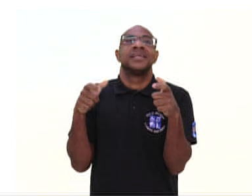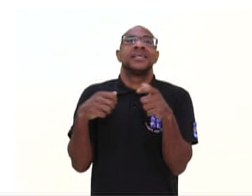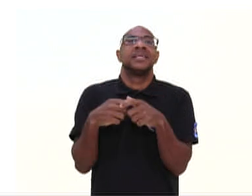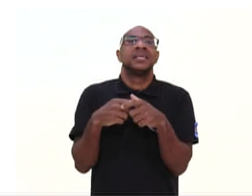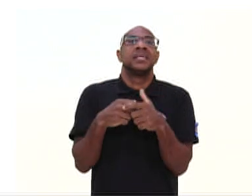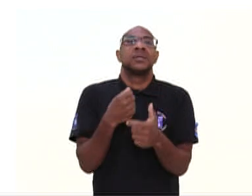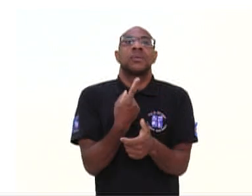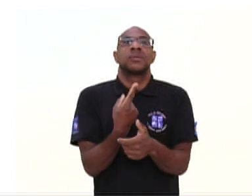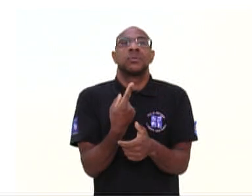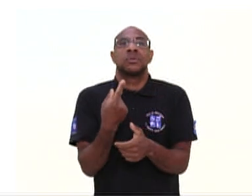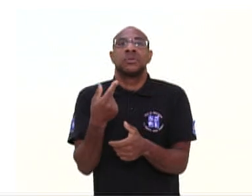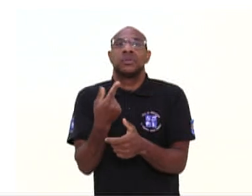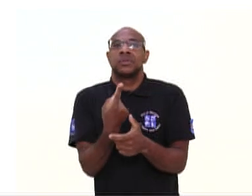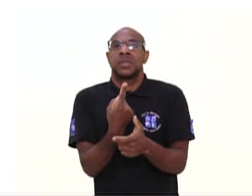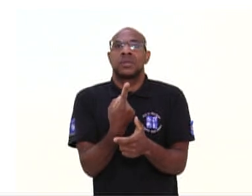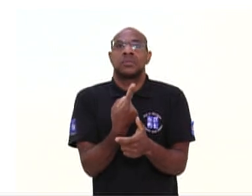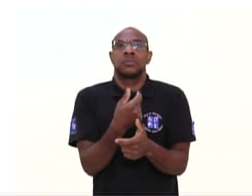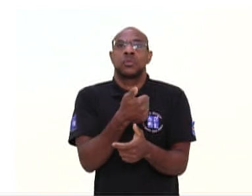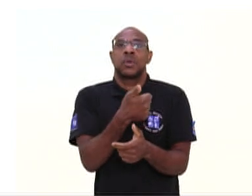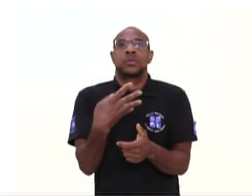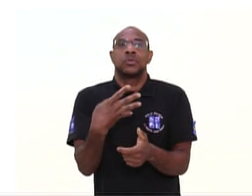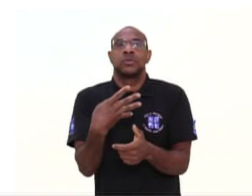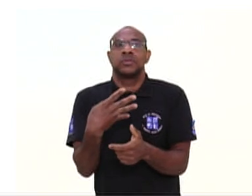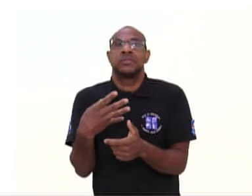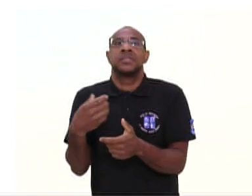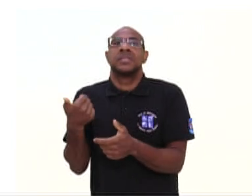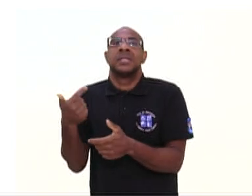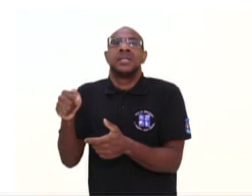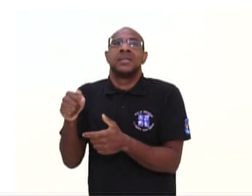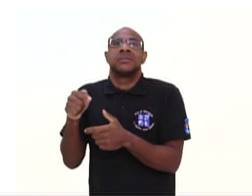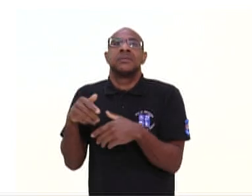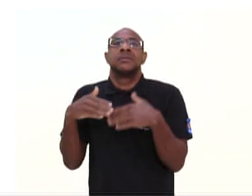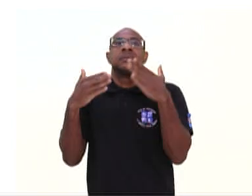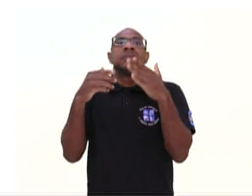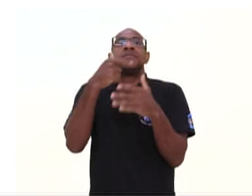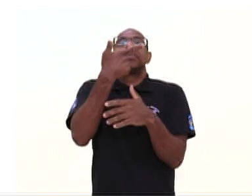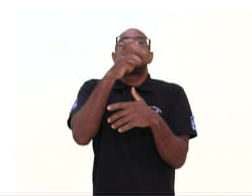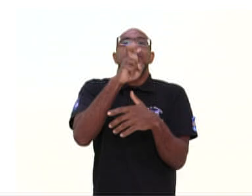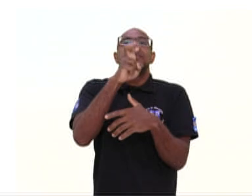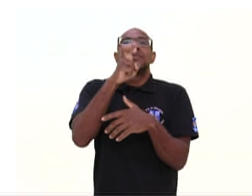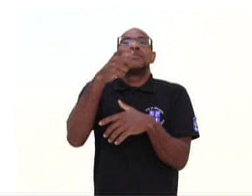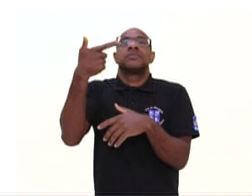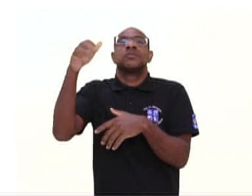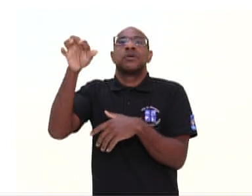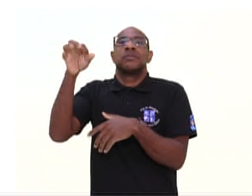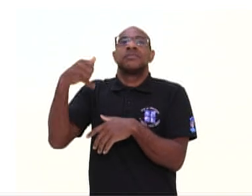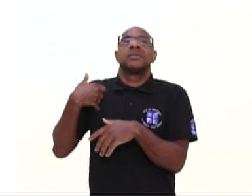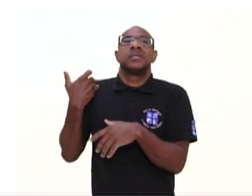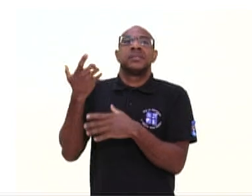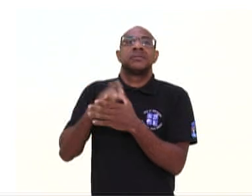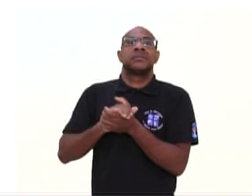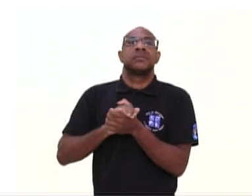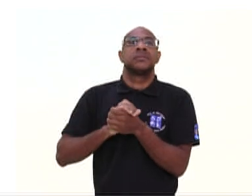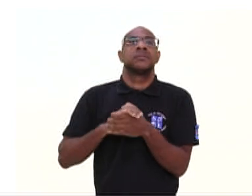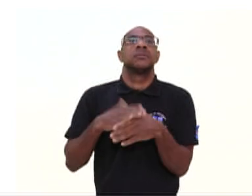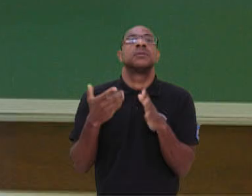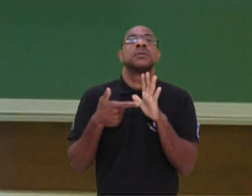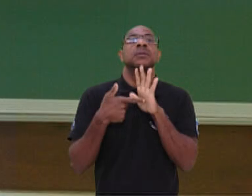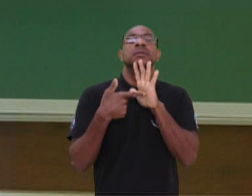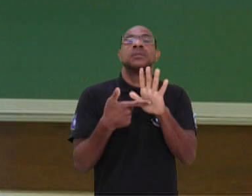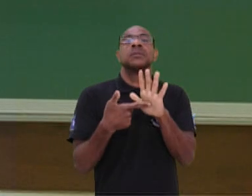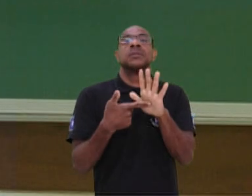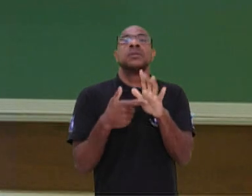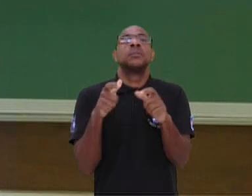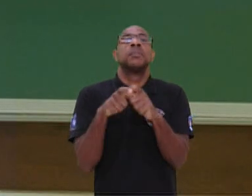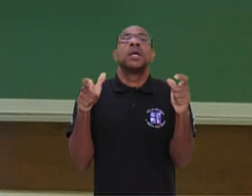14 e 17 anos e 25 e 29 anos? Letra A, a faixa etária que apresentou o maior